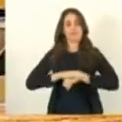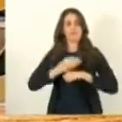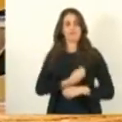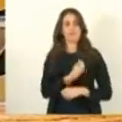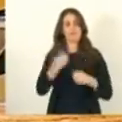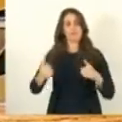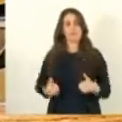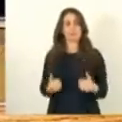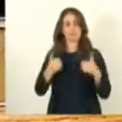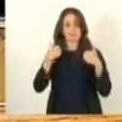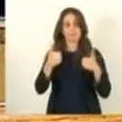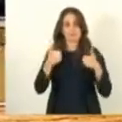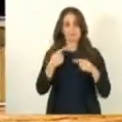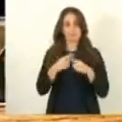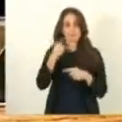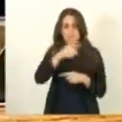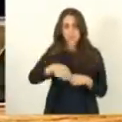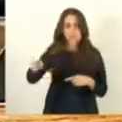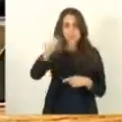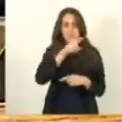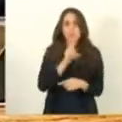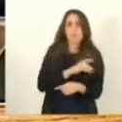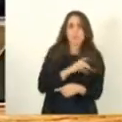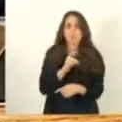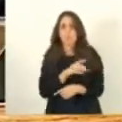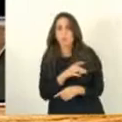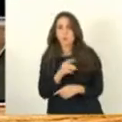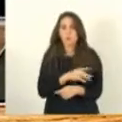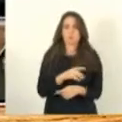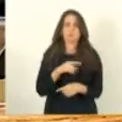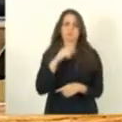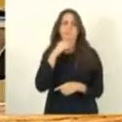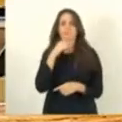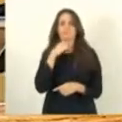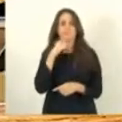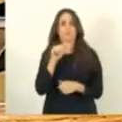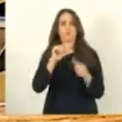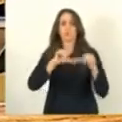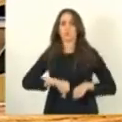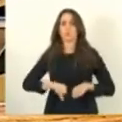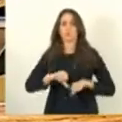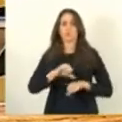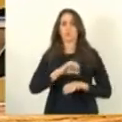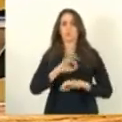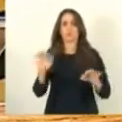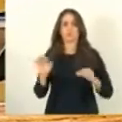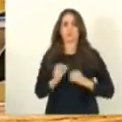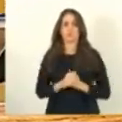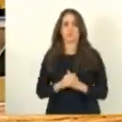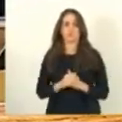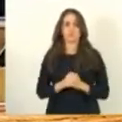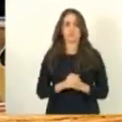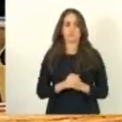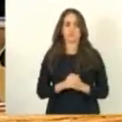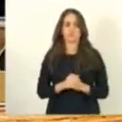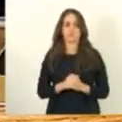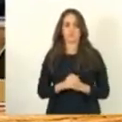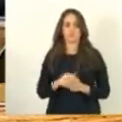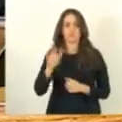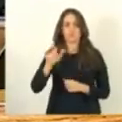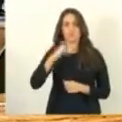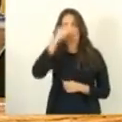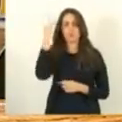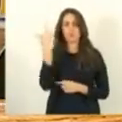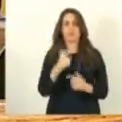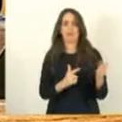vida. Porque você andar com medo é a pior coisa que tem. O cara não tem uma arma,